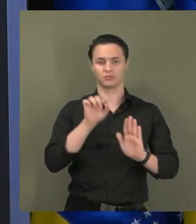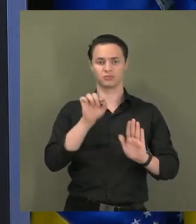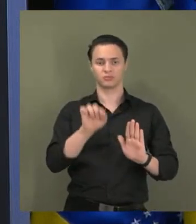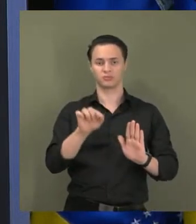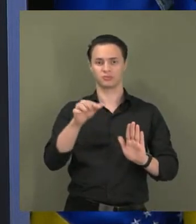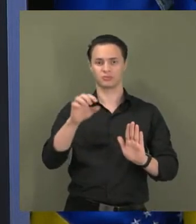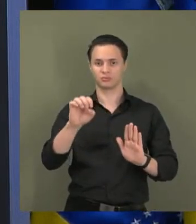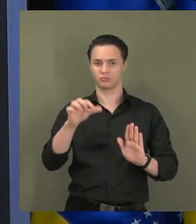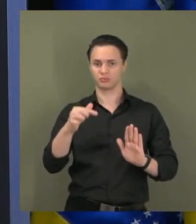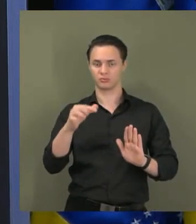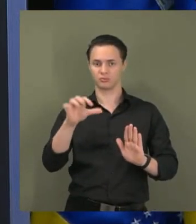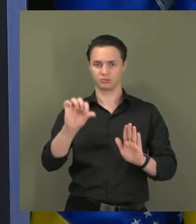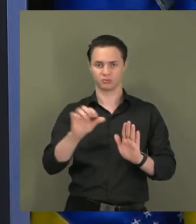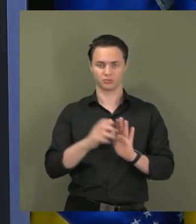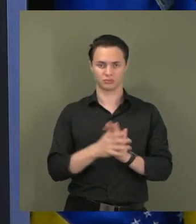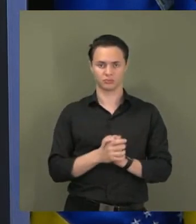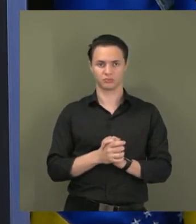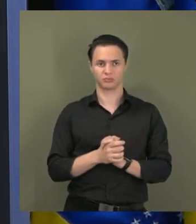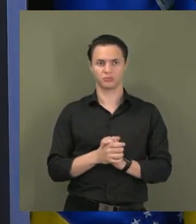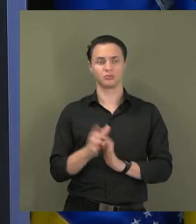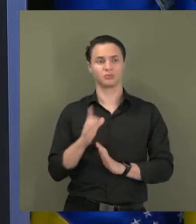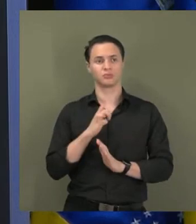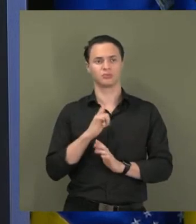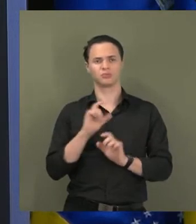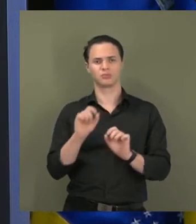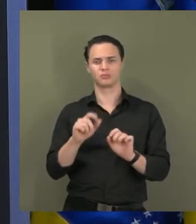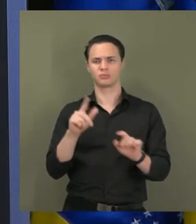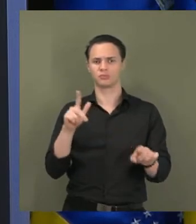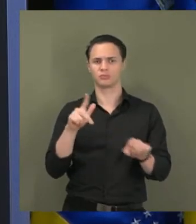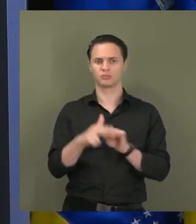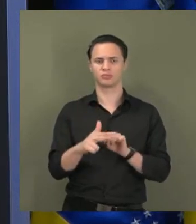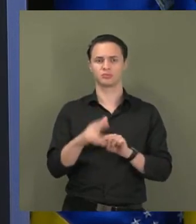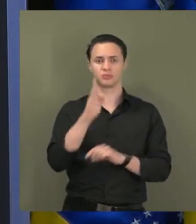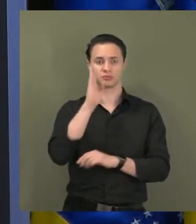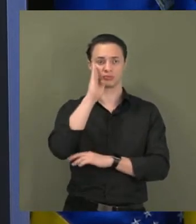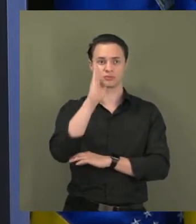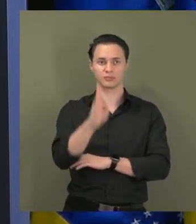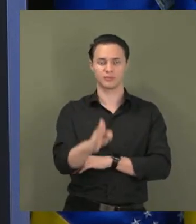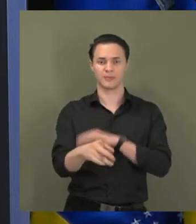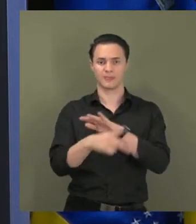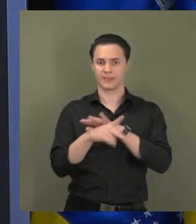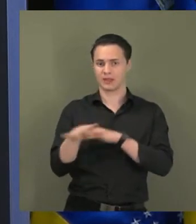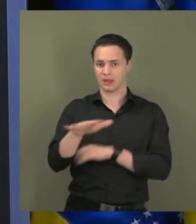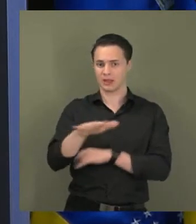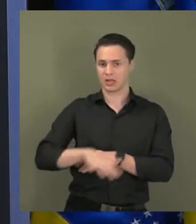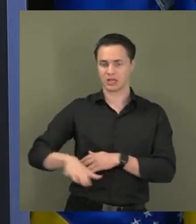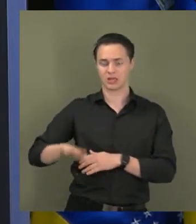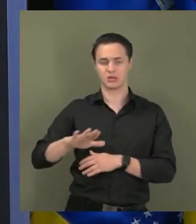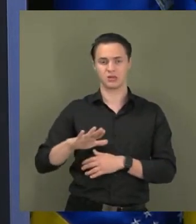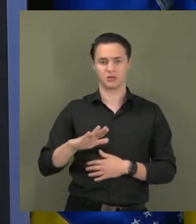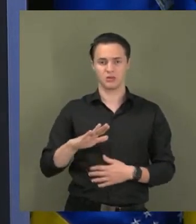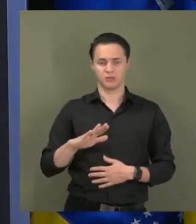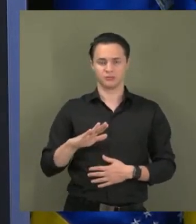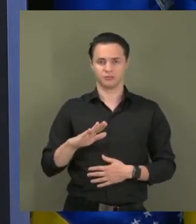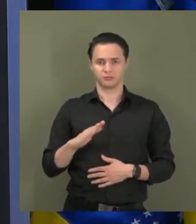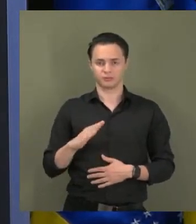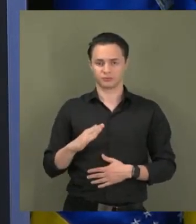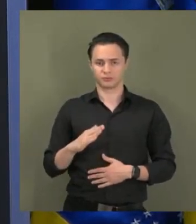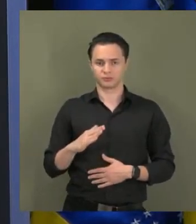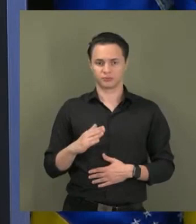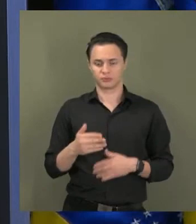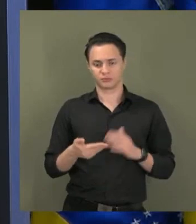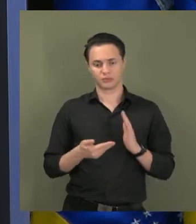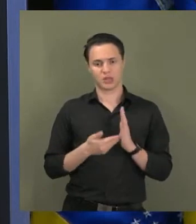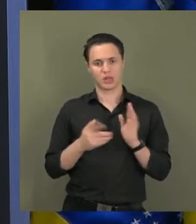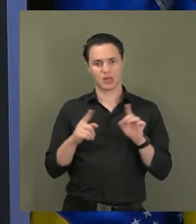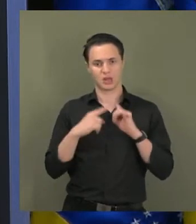1079. Uma delas foi a interferência direta na Câmara dos Deputados em reunião com